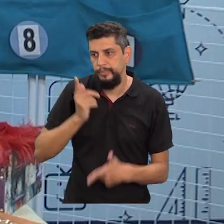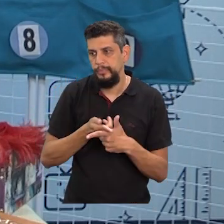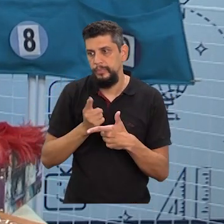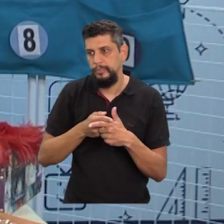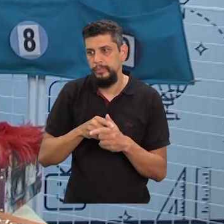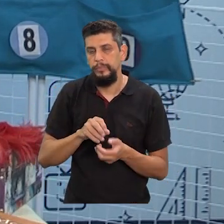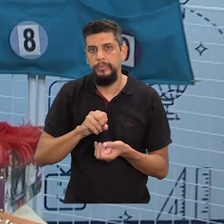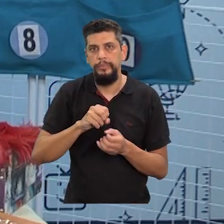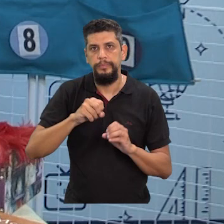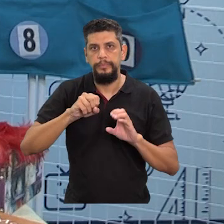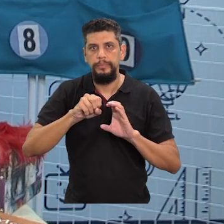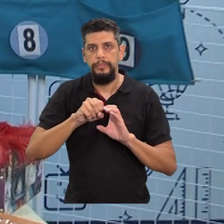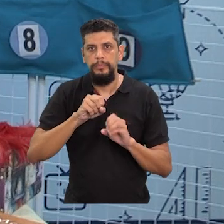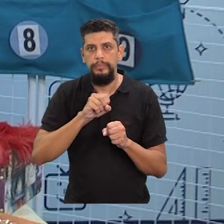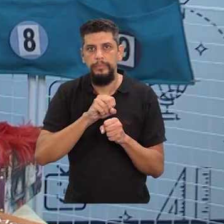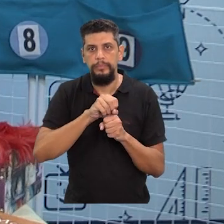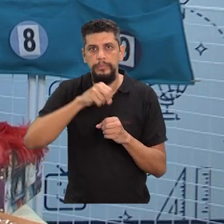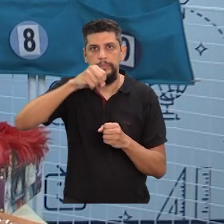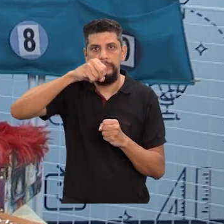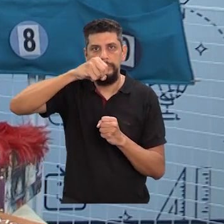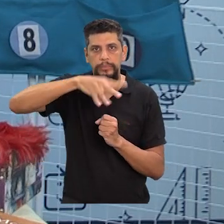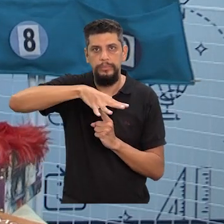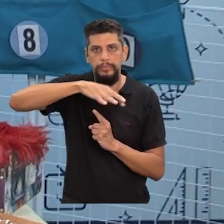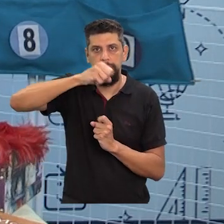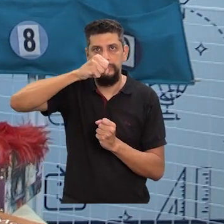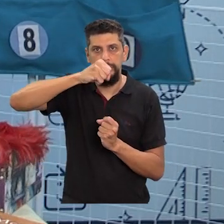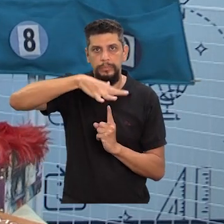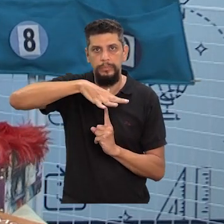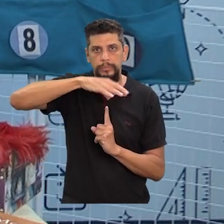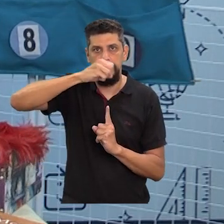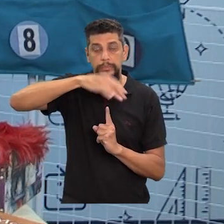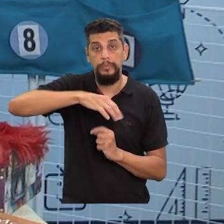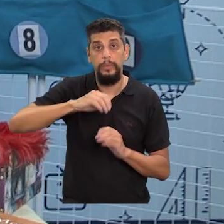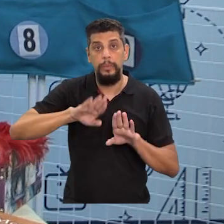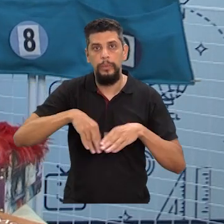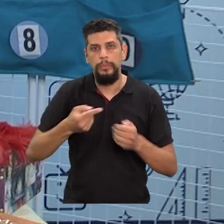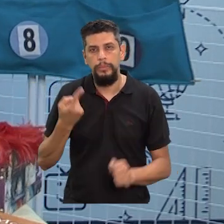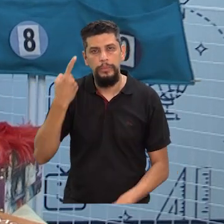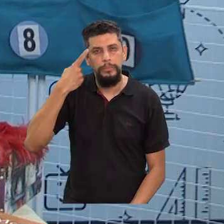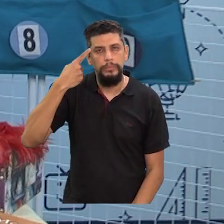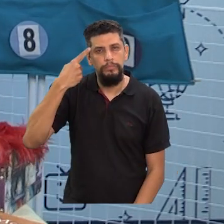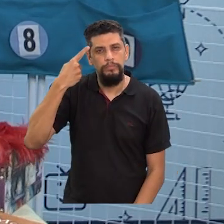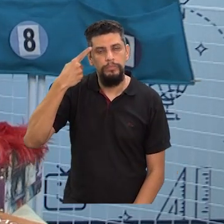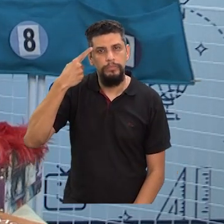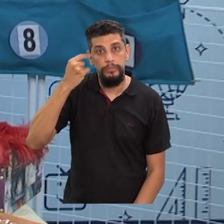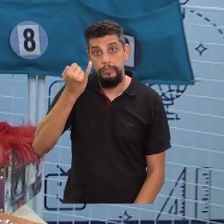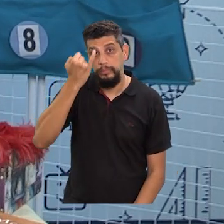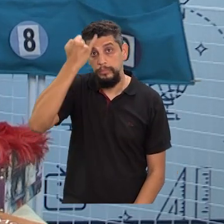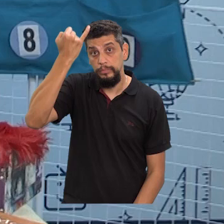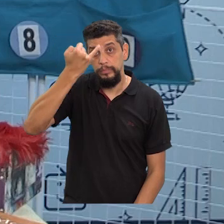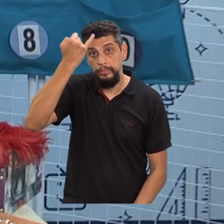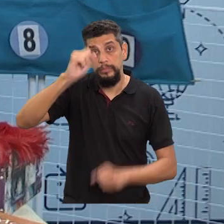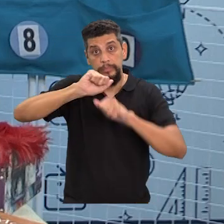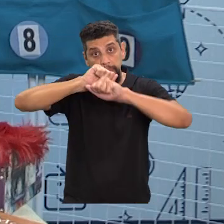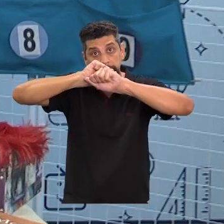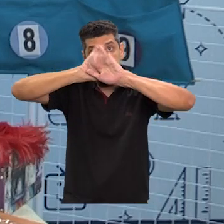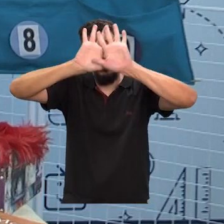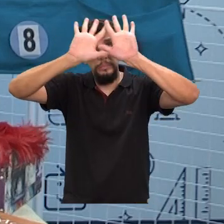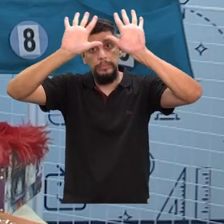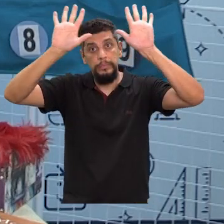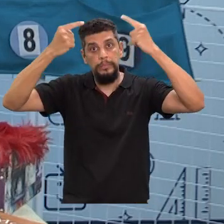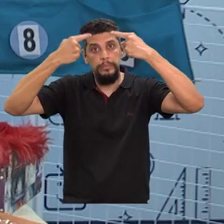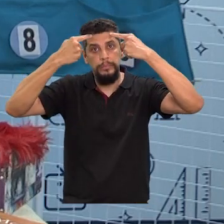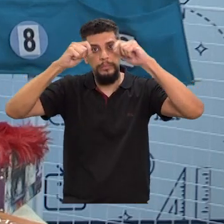Por que que eu trouxe a lâmpada, né? A luz em si? Porque é quando a gente entende alguma coisa, né? As nossas ideias